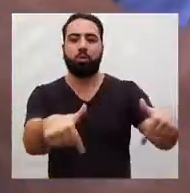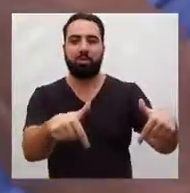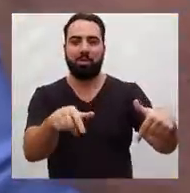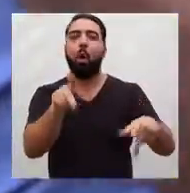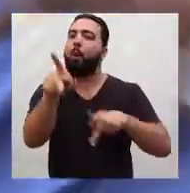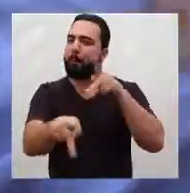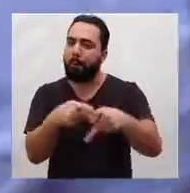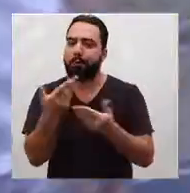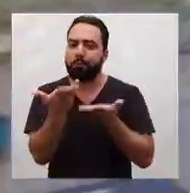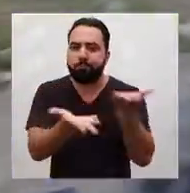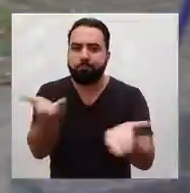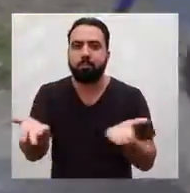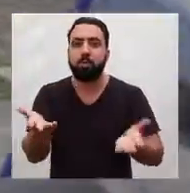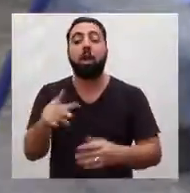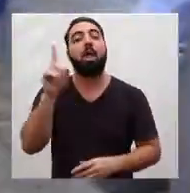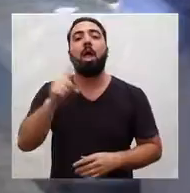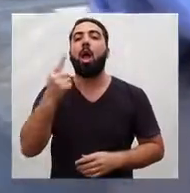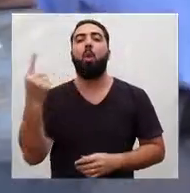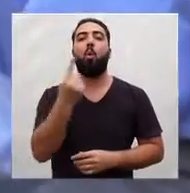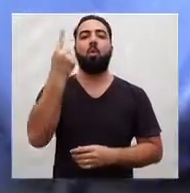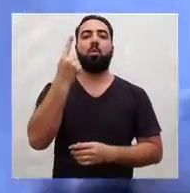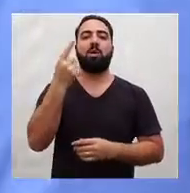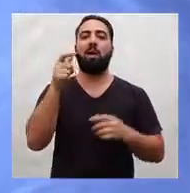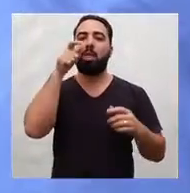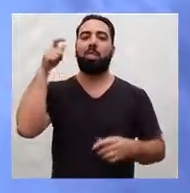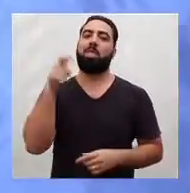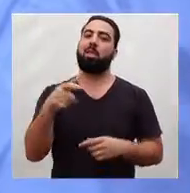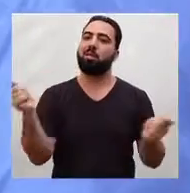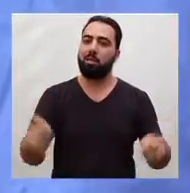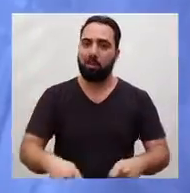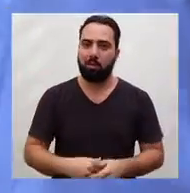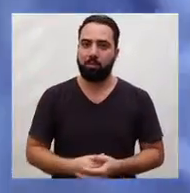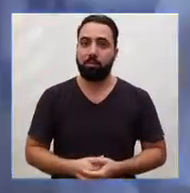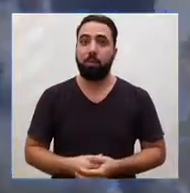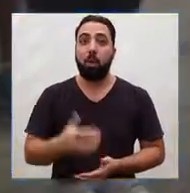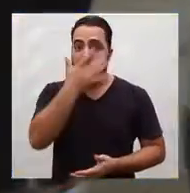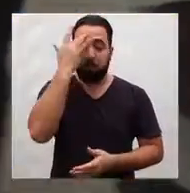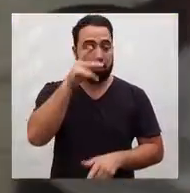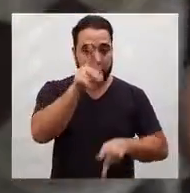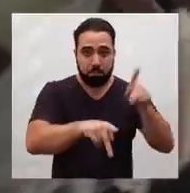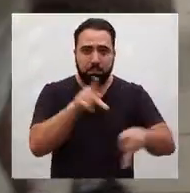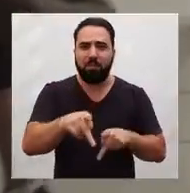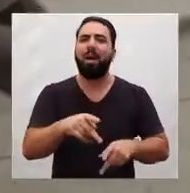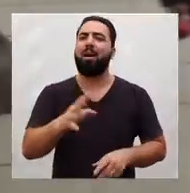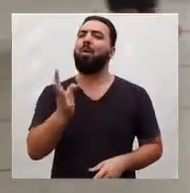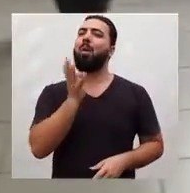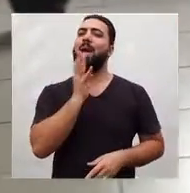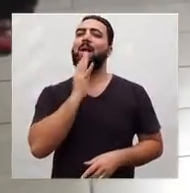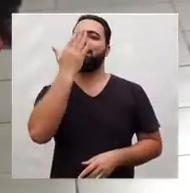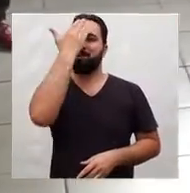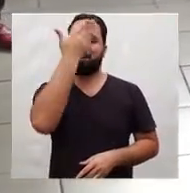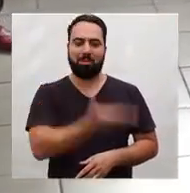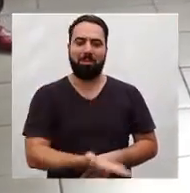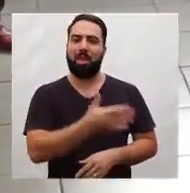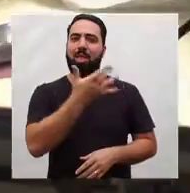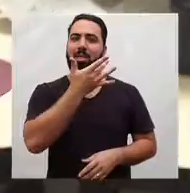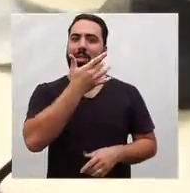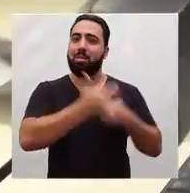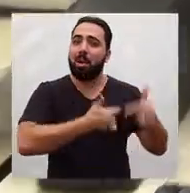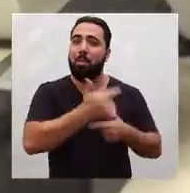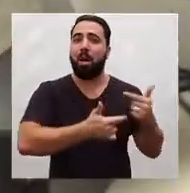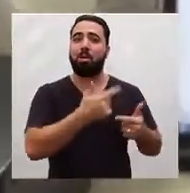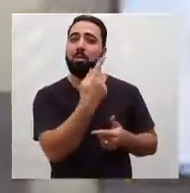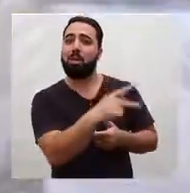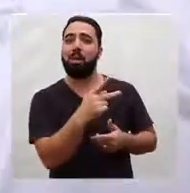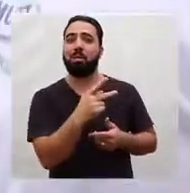pela população, que é a única realmente interessada. E a população reconhece o trabalho de Bornier.